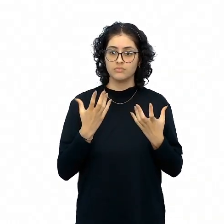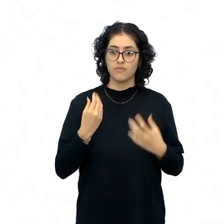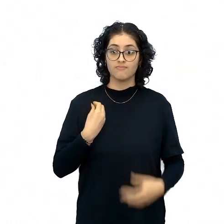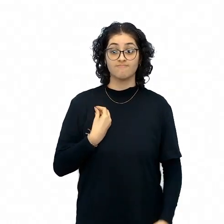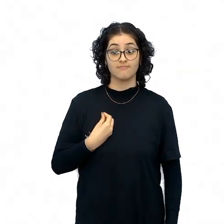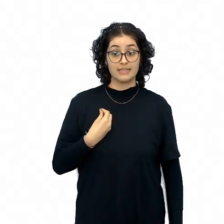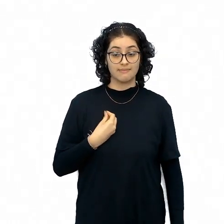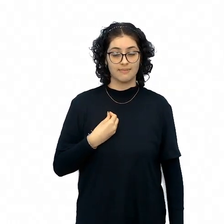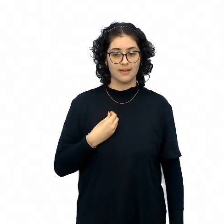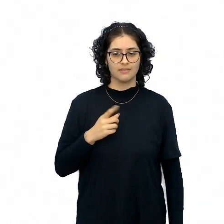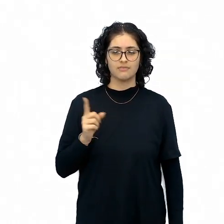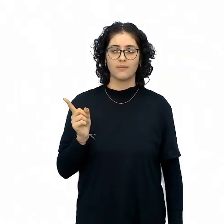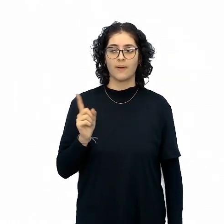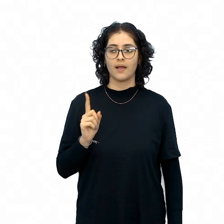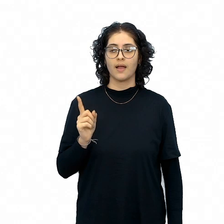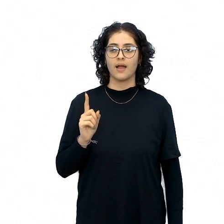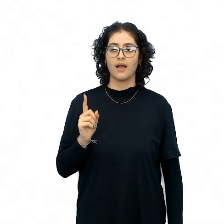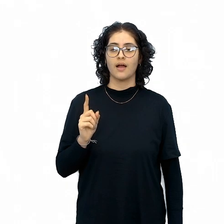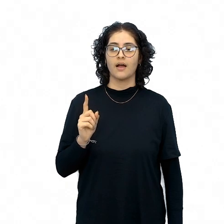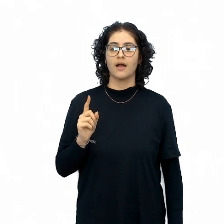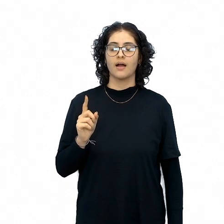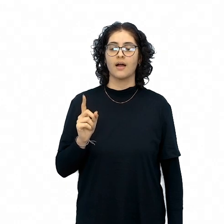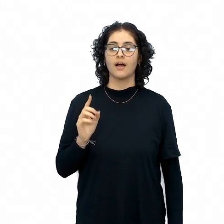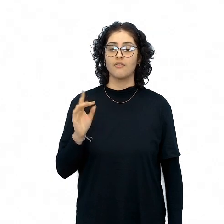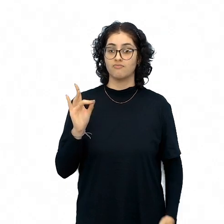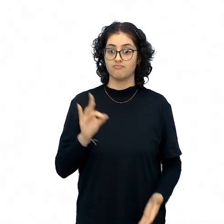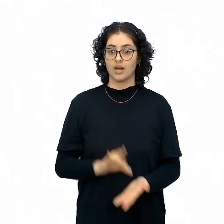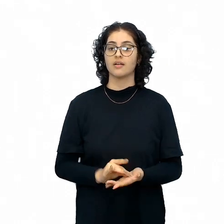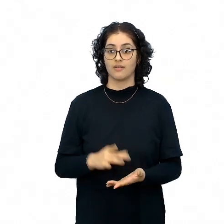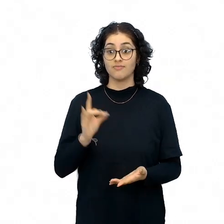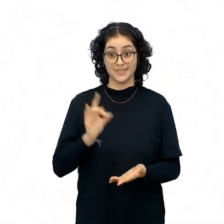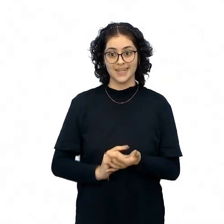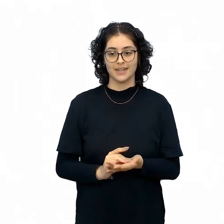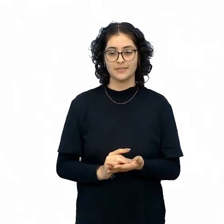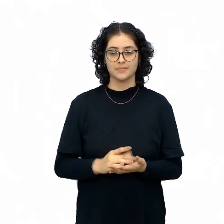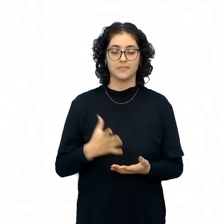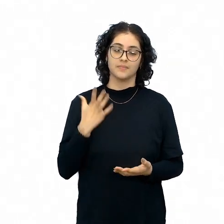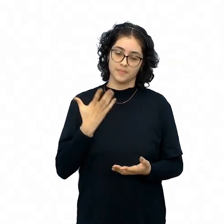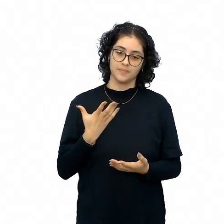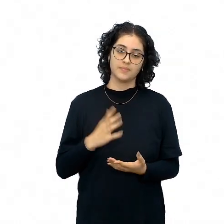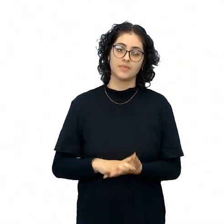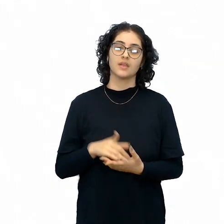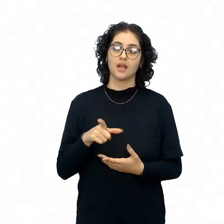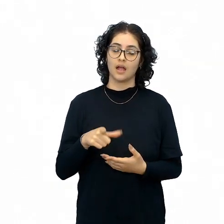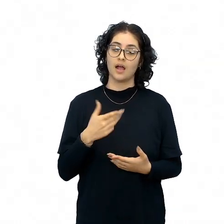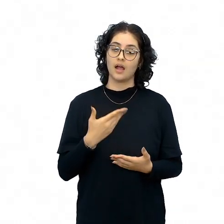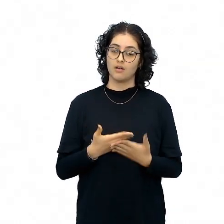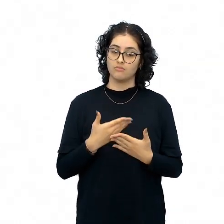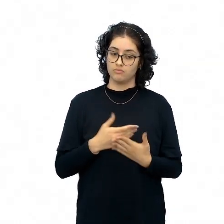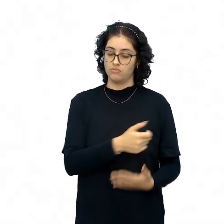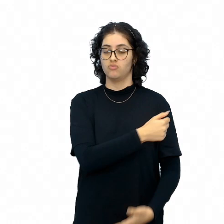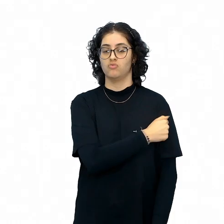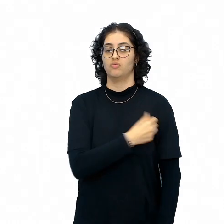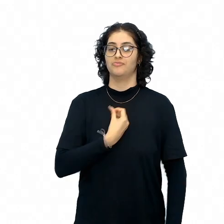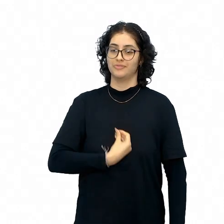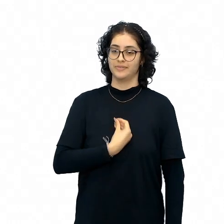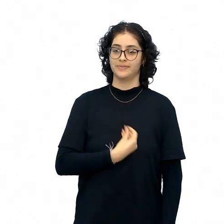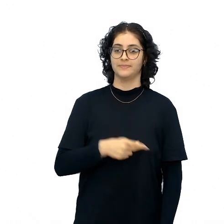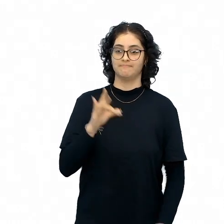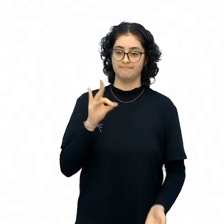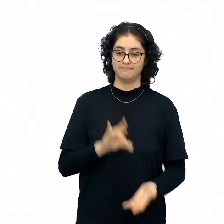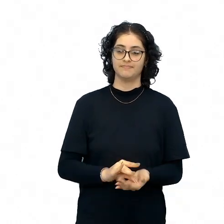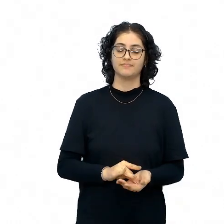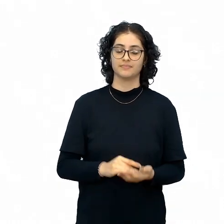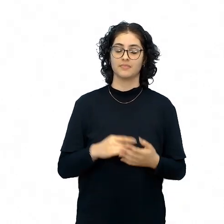viva, não é? Real, que faz parte, então, da realidade em que esses estudantes vivem, ok? Então,